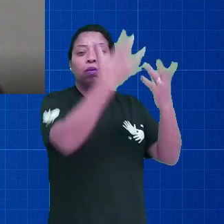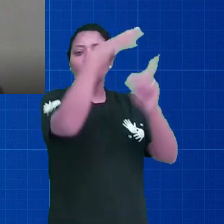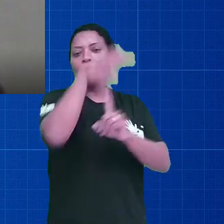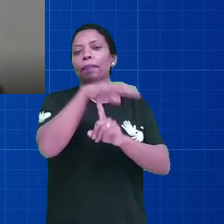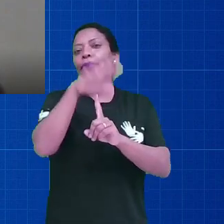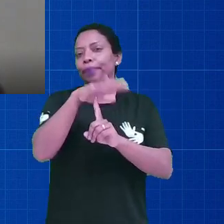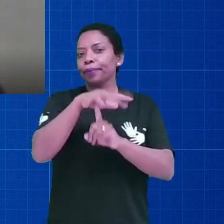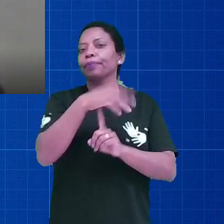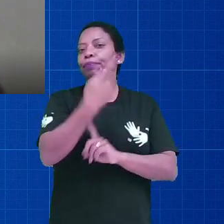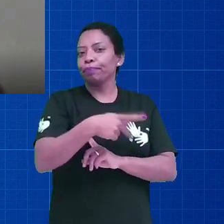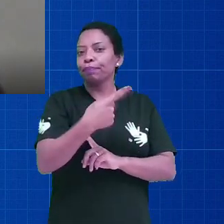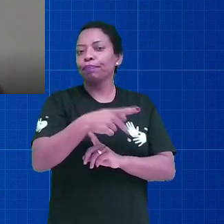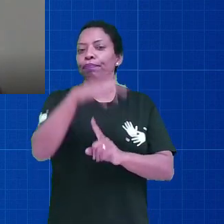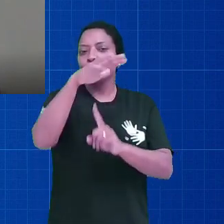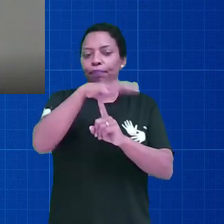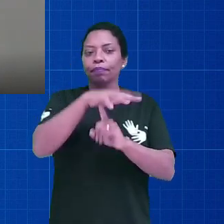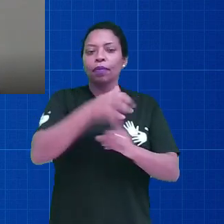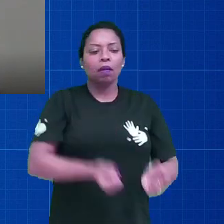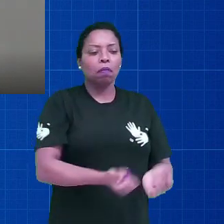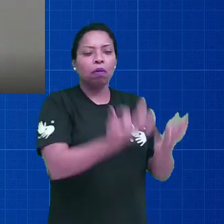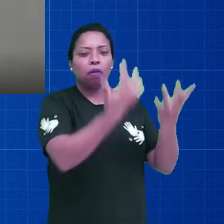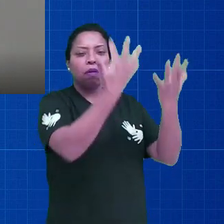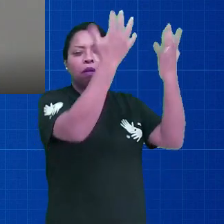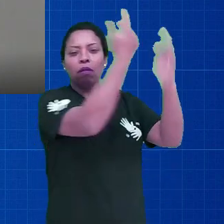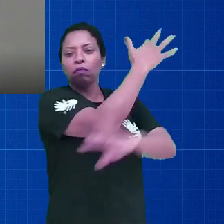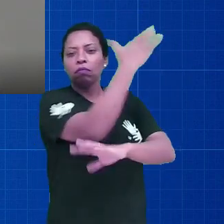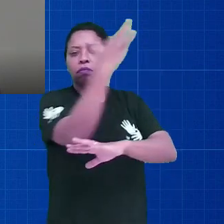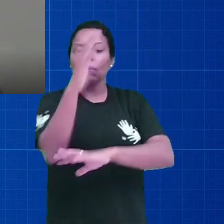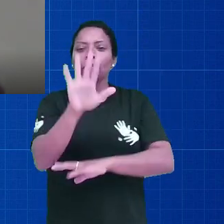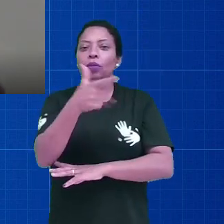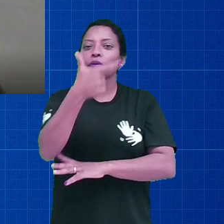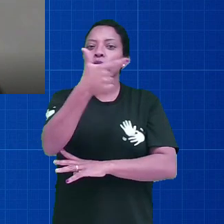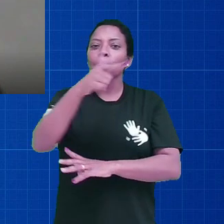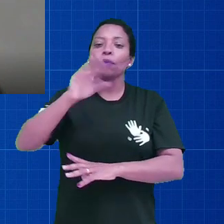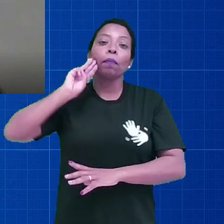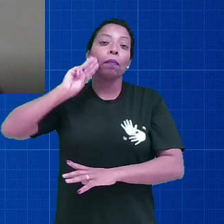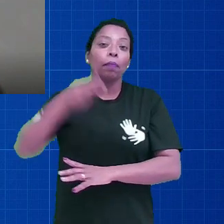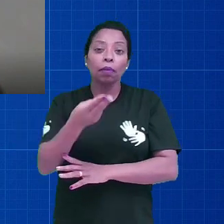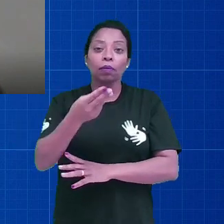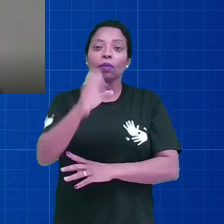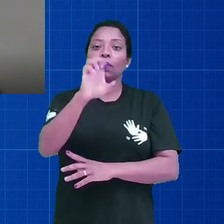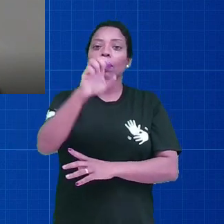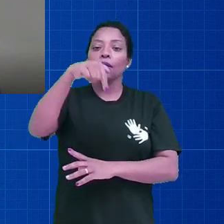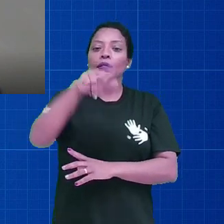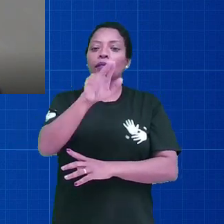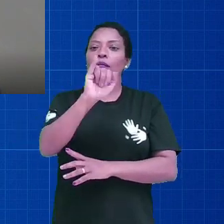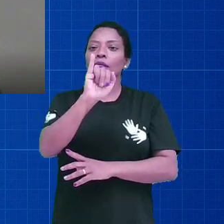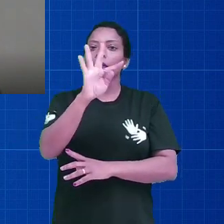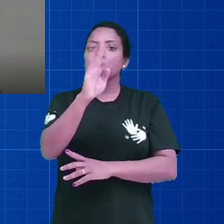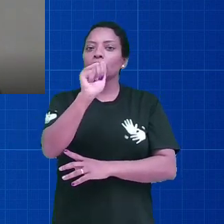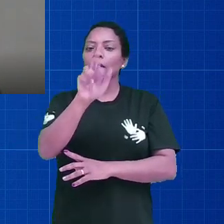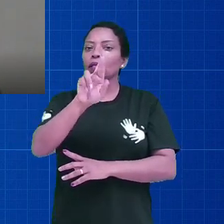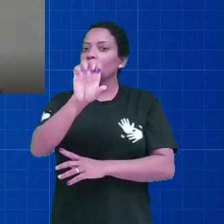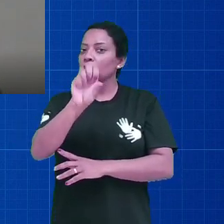Paraná, que queimou 2 milhões de hectares. É considerado, em termos de área queimada,